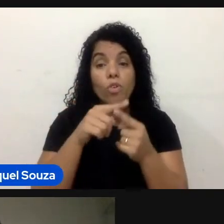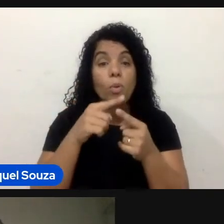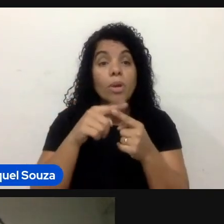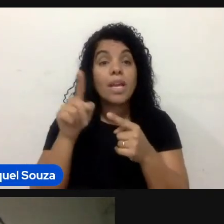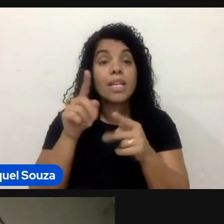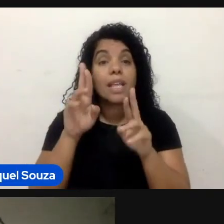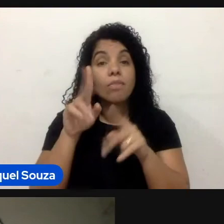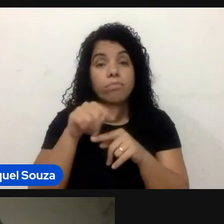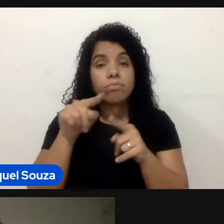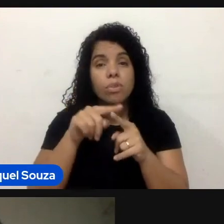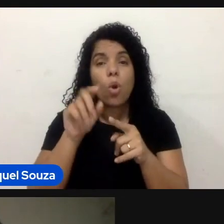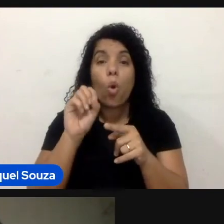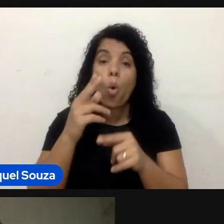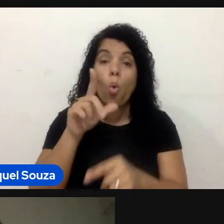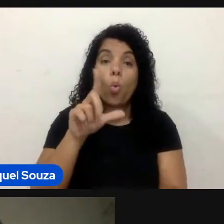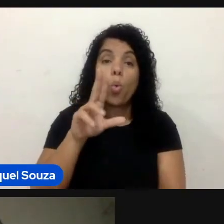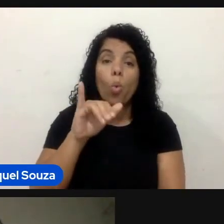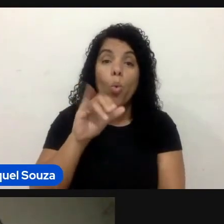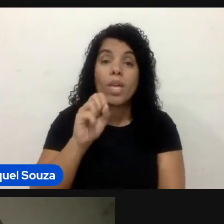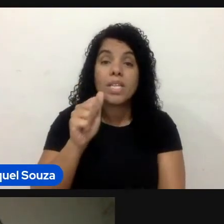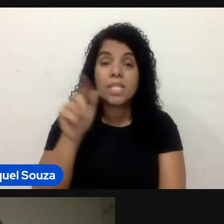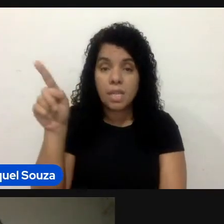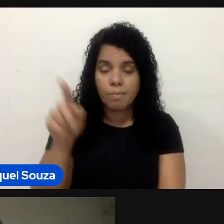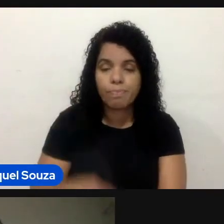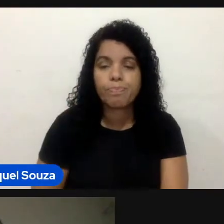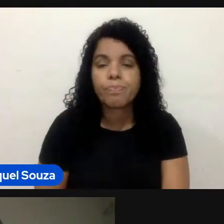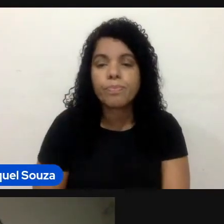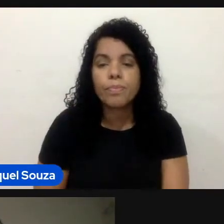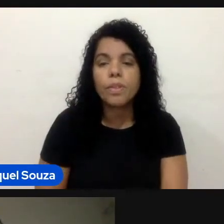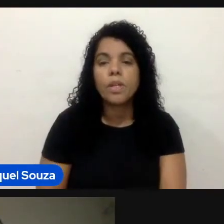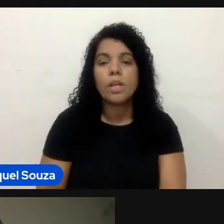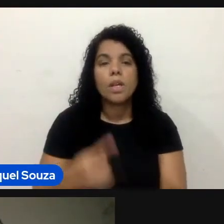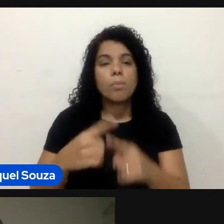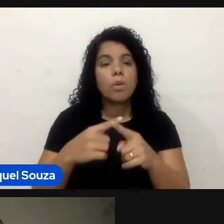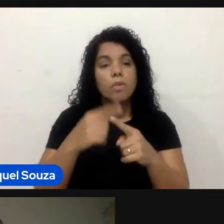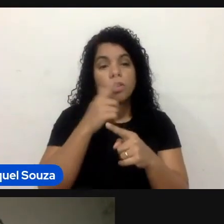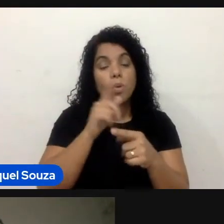ou a Luísa. Eu vou ver aqui se eu consigo voltar para o live.